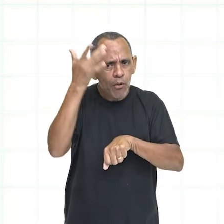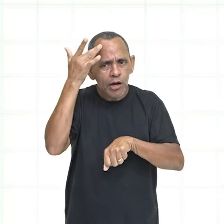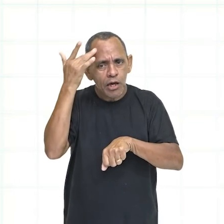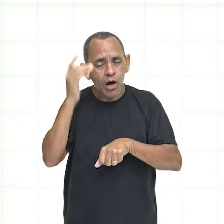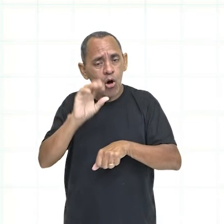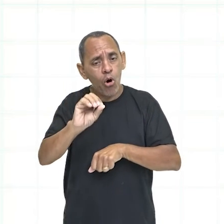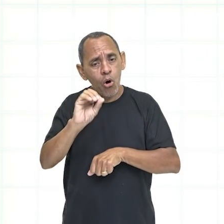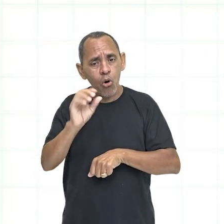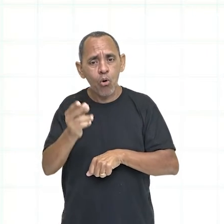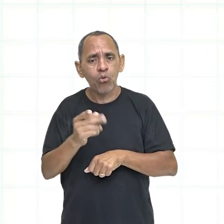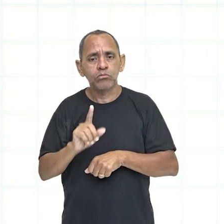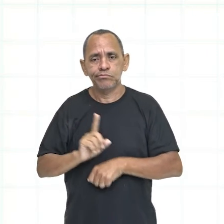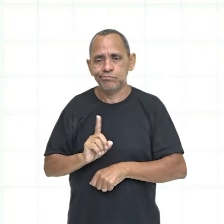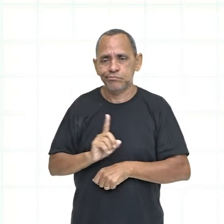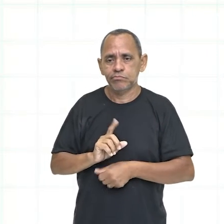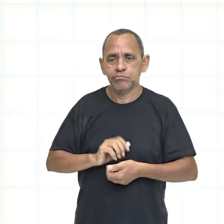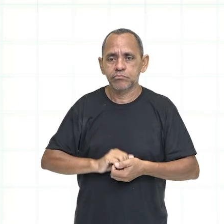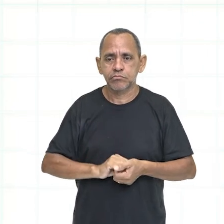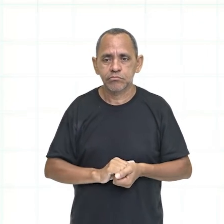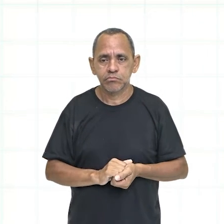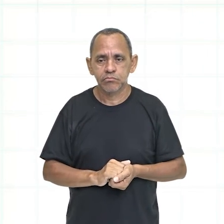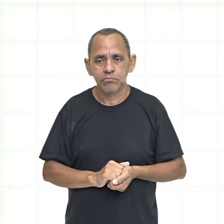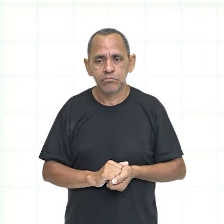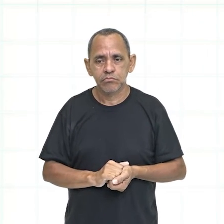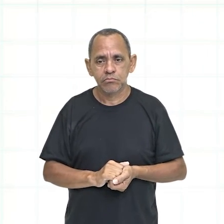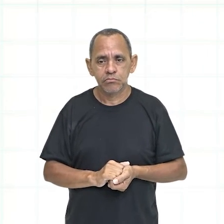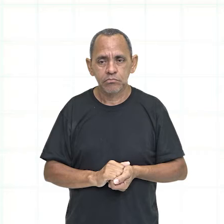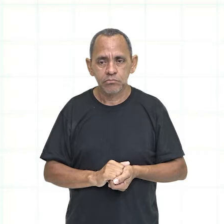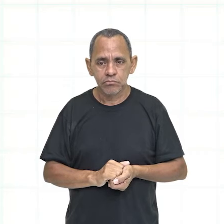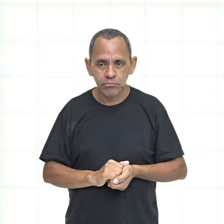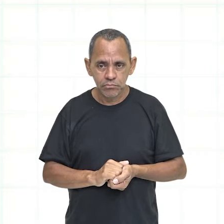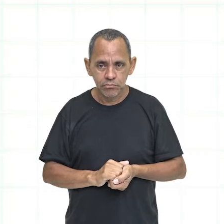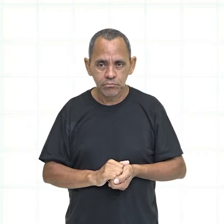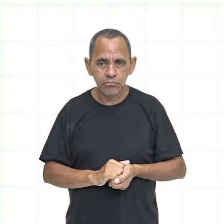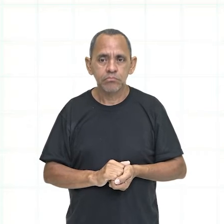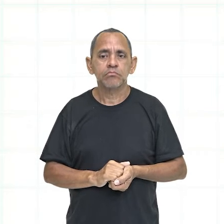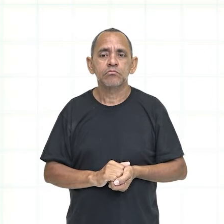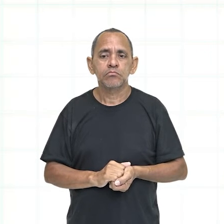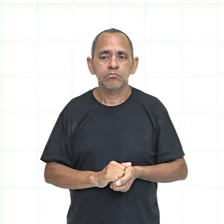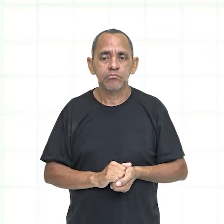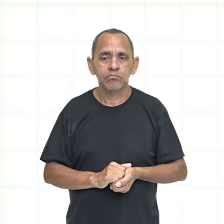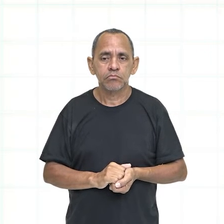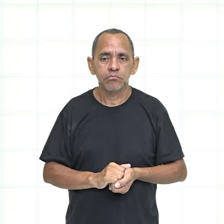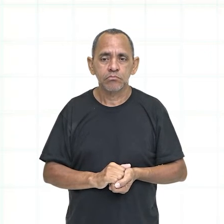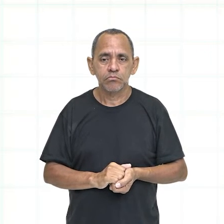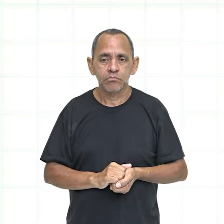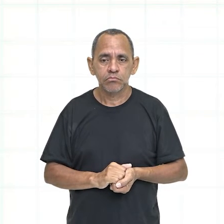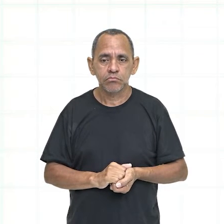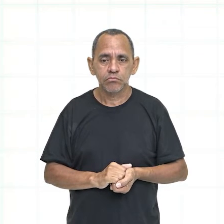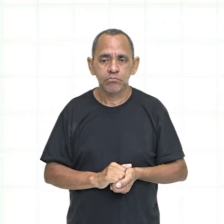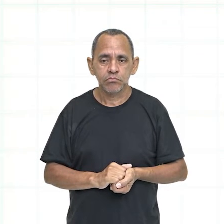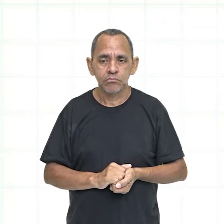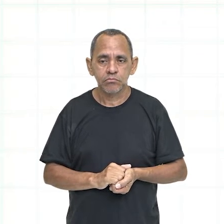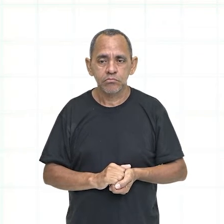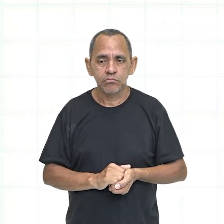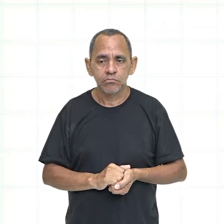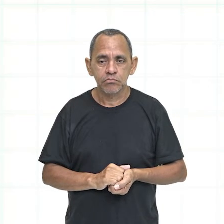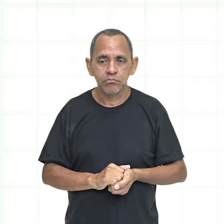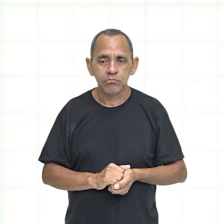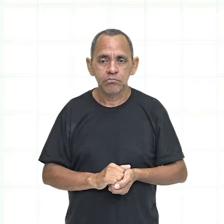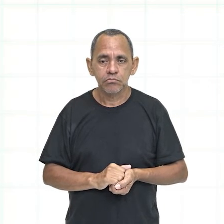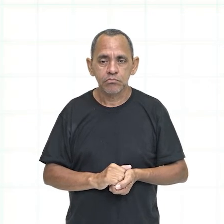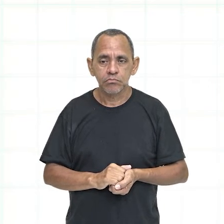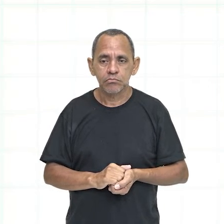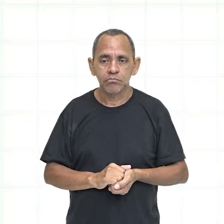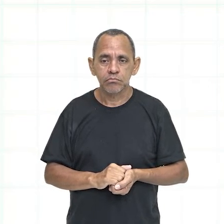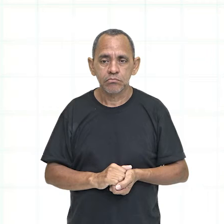opcional? Então aqui o verbo modal must sendo utilizado. Outro exemplo, may I borrow?